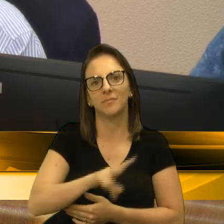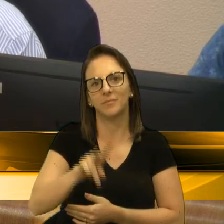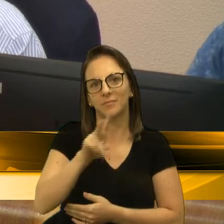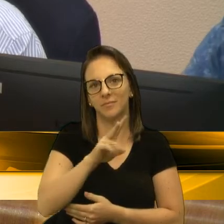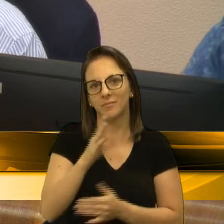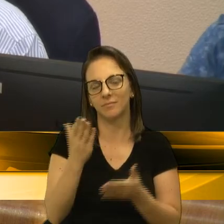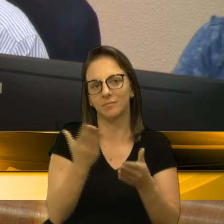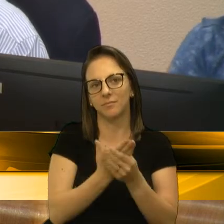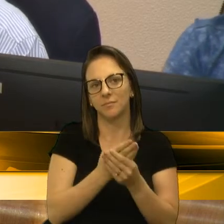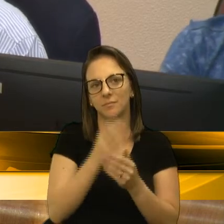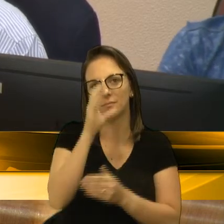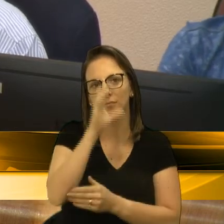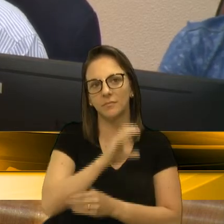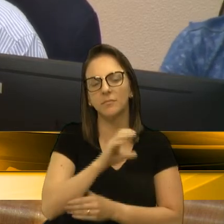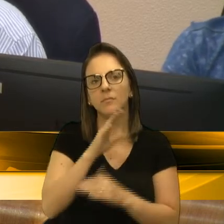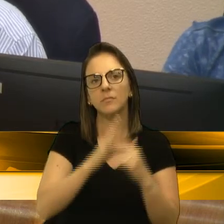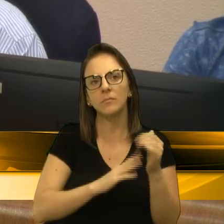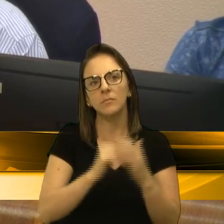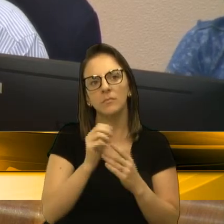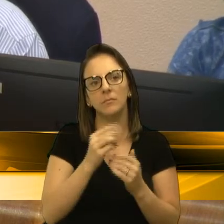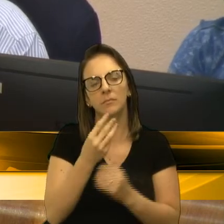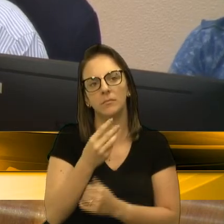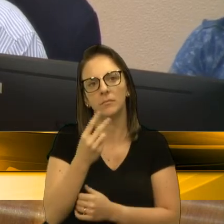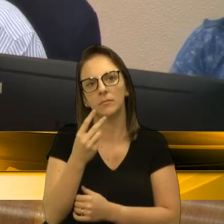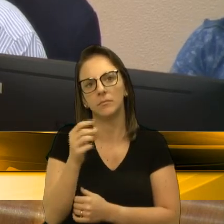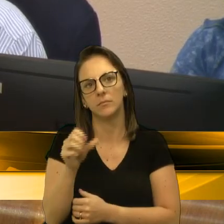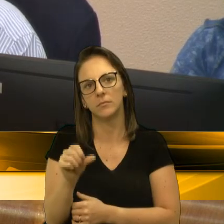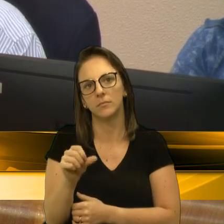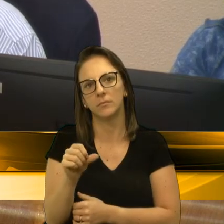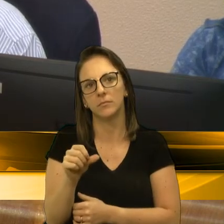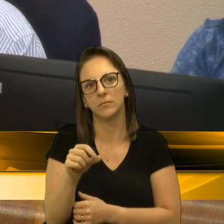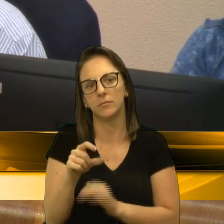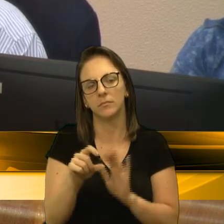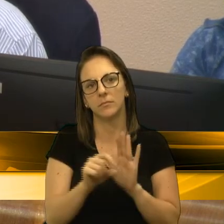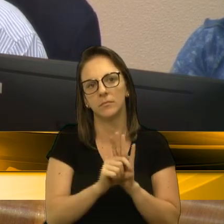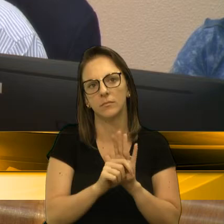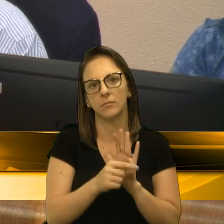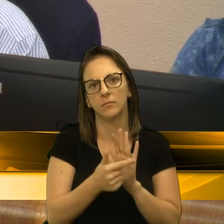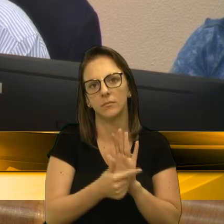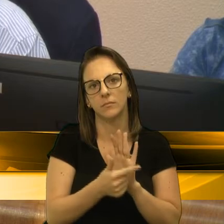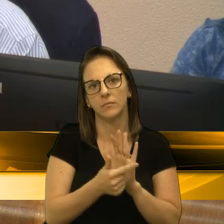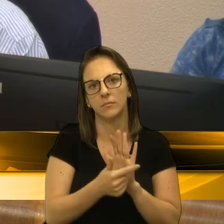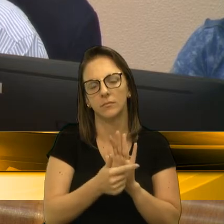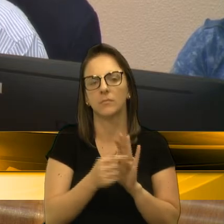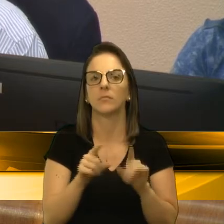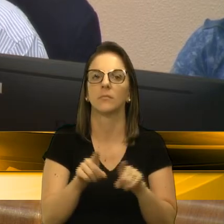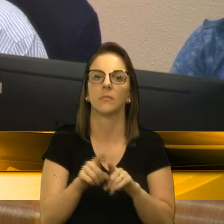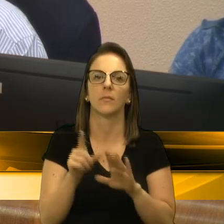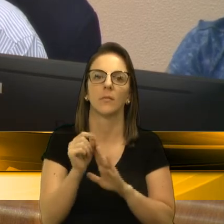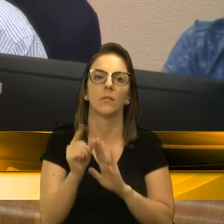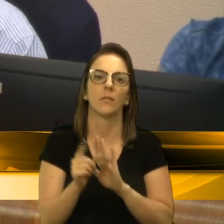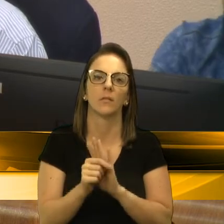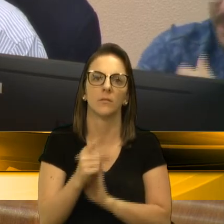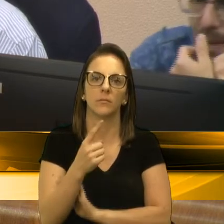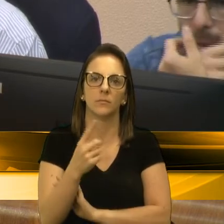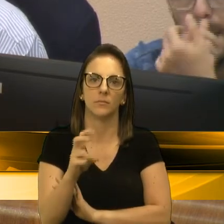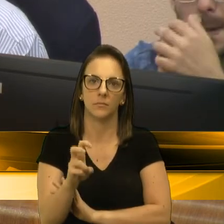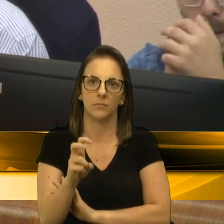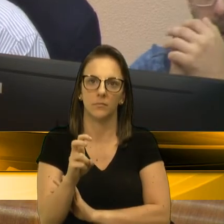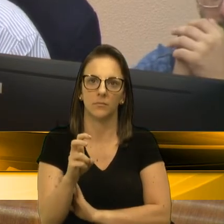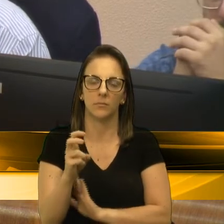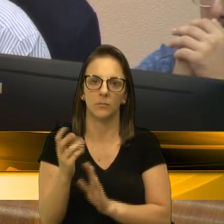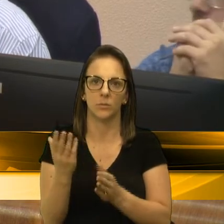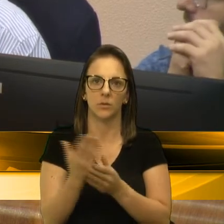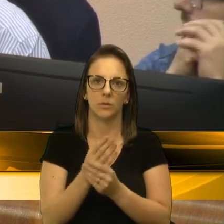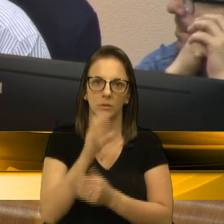ato válido previsto pelo artigo 329, inciso 2º, e o artigo 15º do Código de Processo Civil, não tendo causado